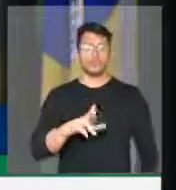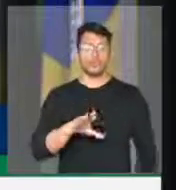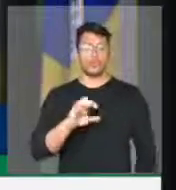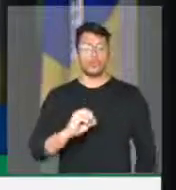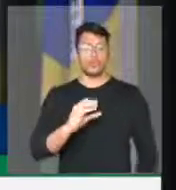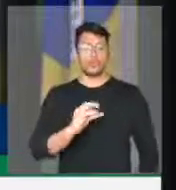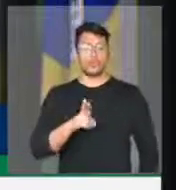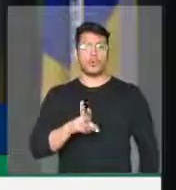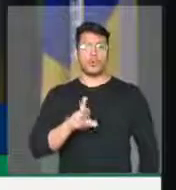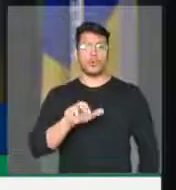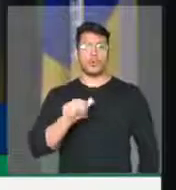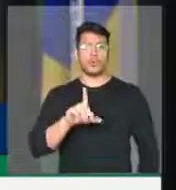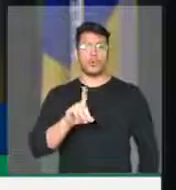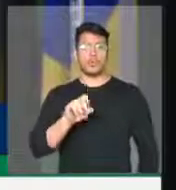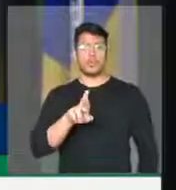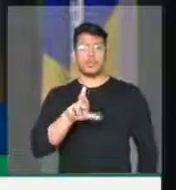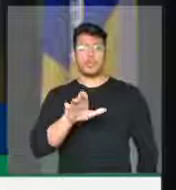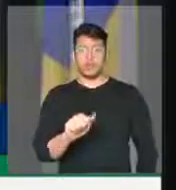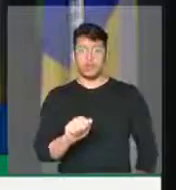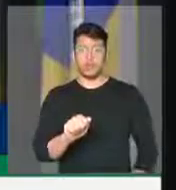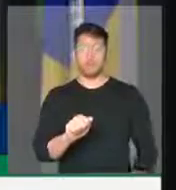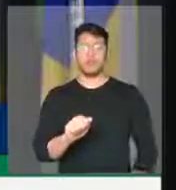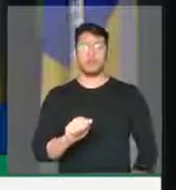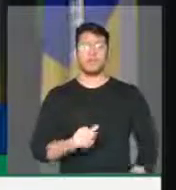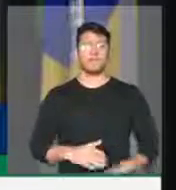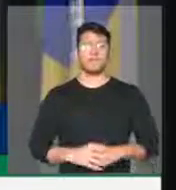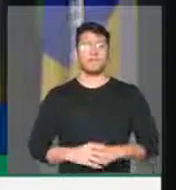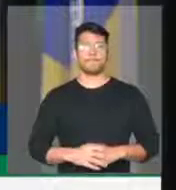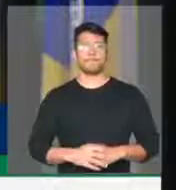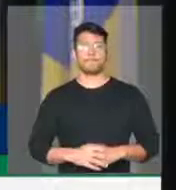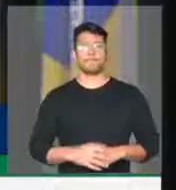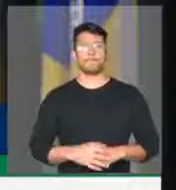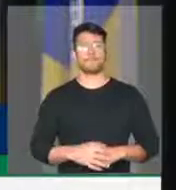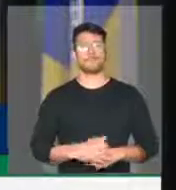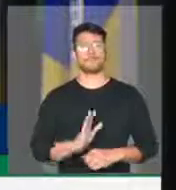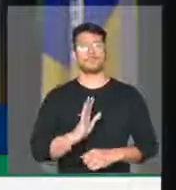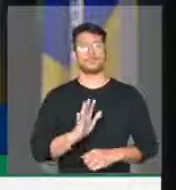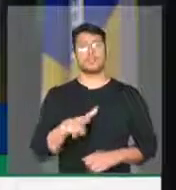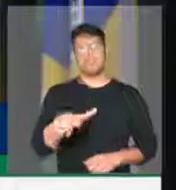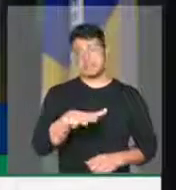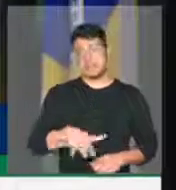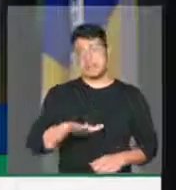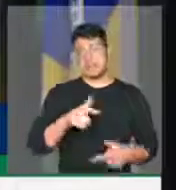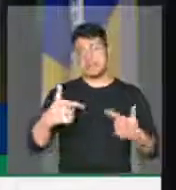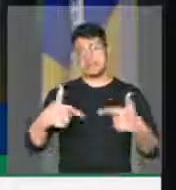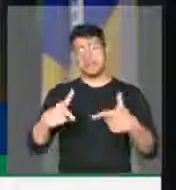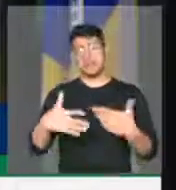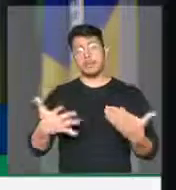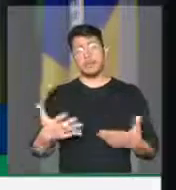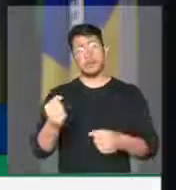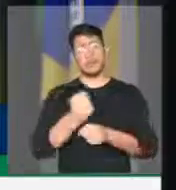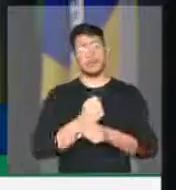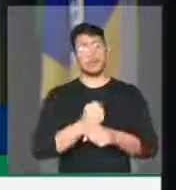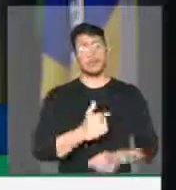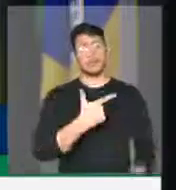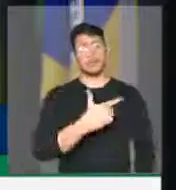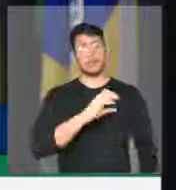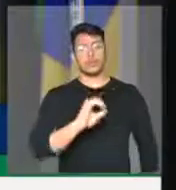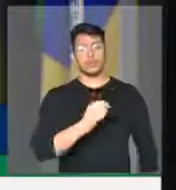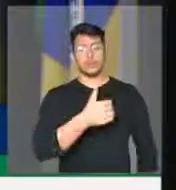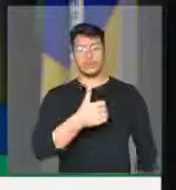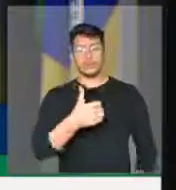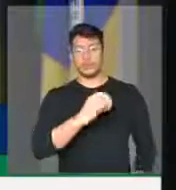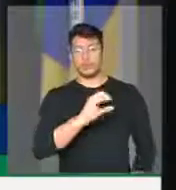aqui também em Brasília, foi também procuradora do Trabalho e finalmente em 2001 nomeada pelo presidente